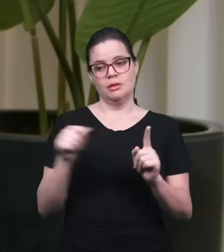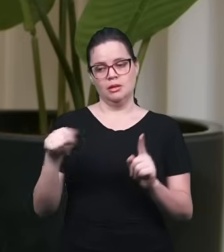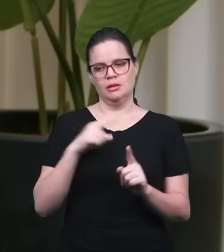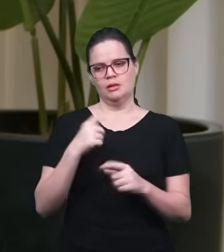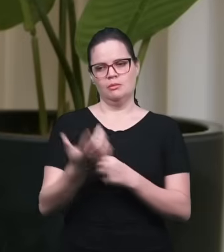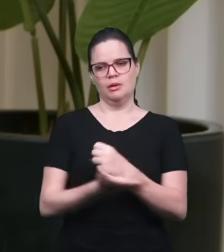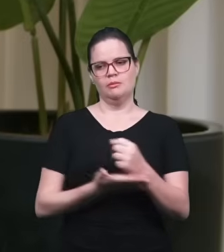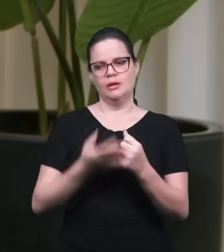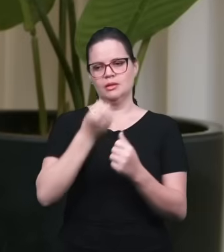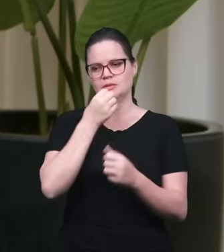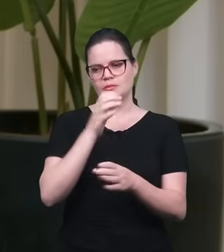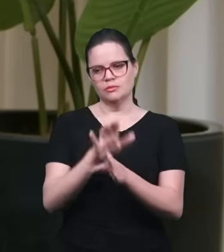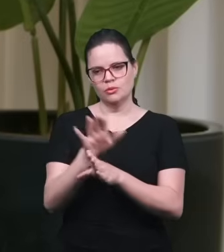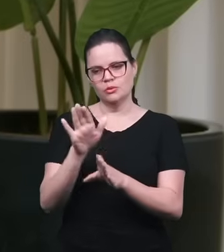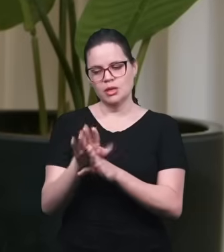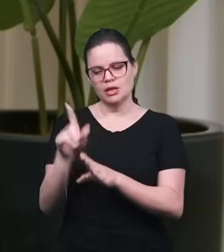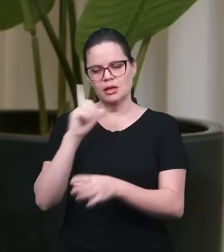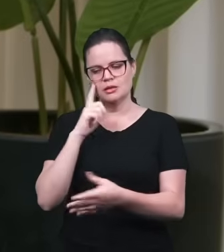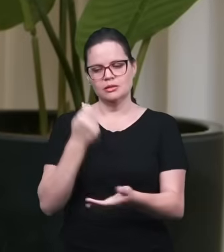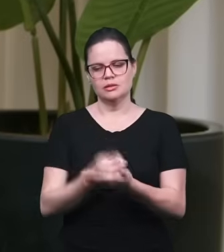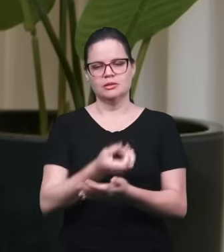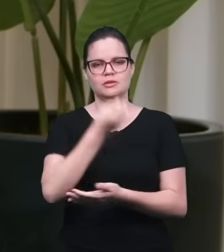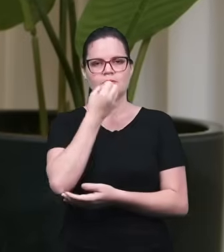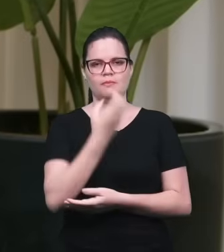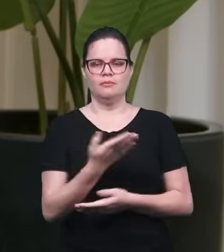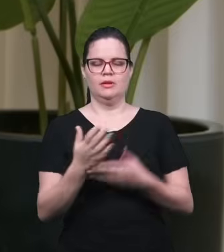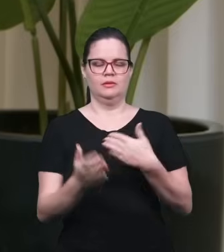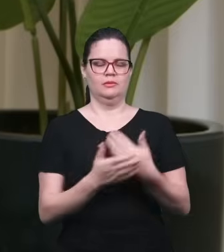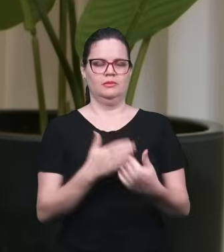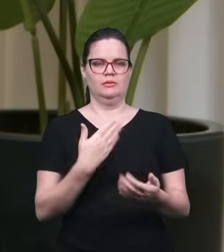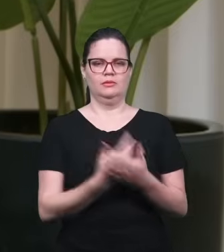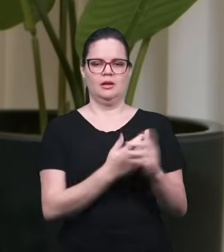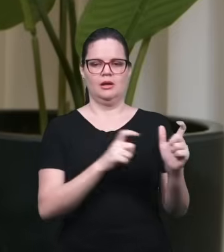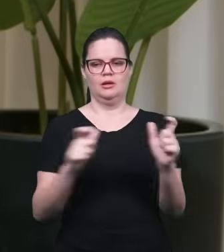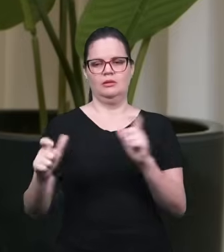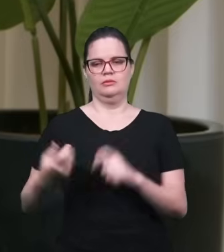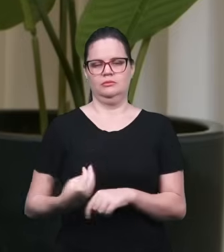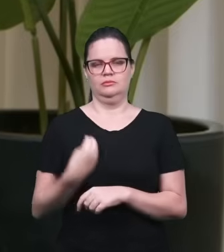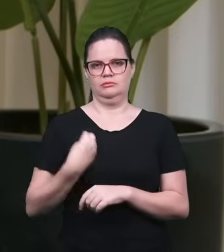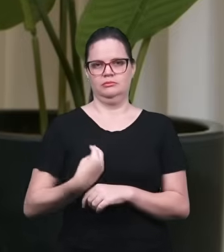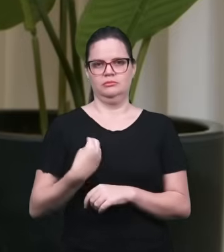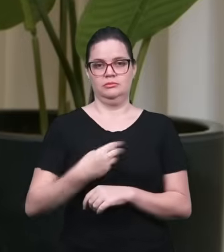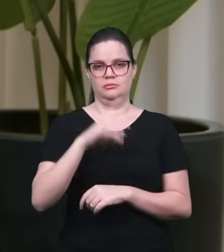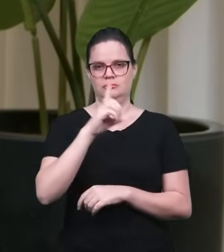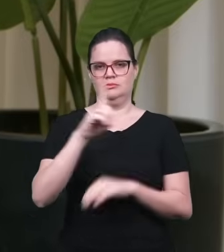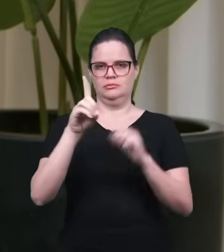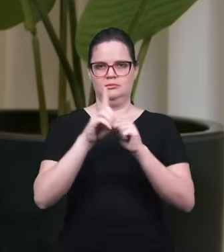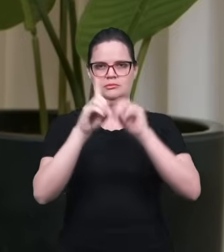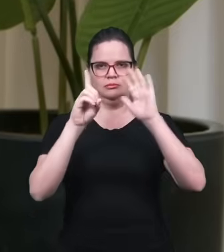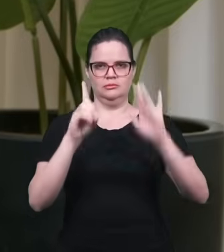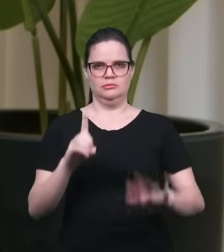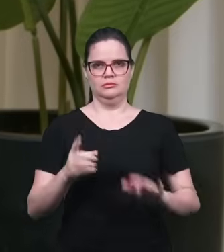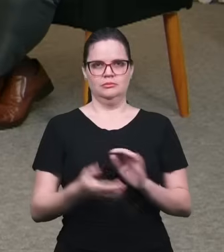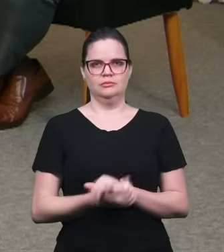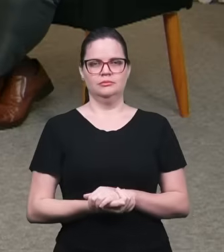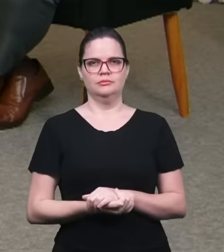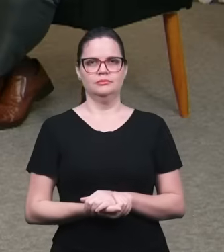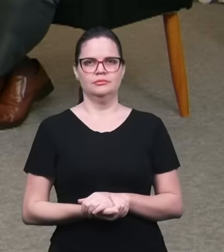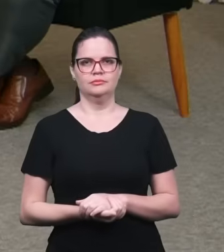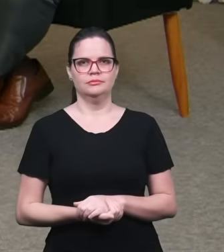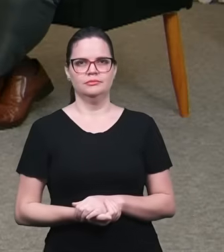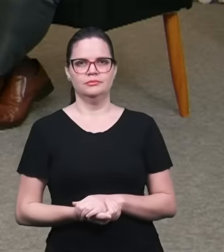ter a boa escolha aonde quer que ele esteja, e assim Deus tem nos abençoado. Muito